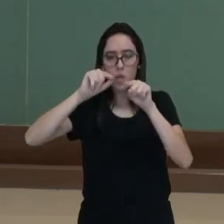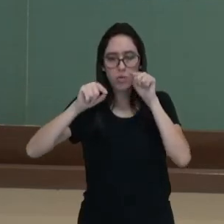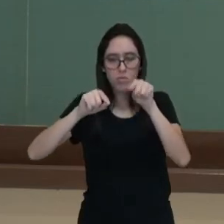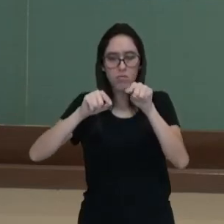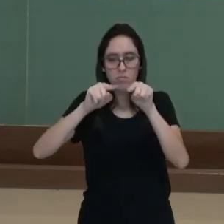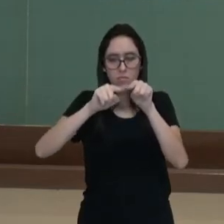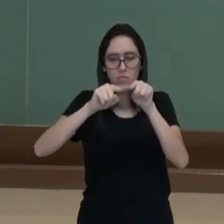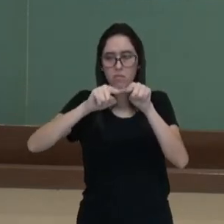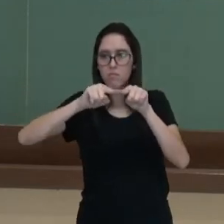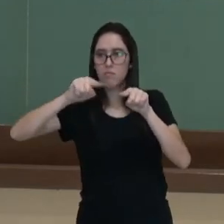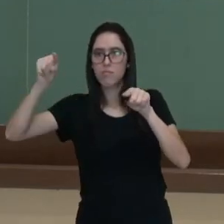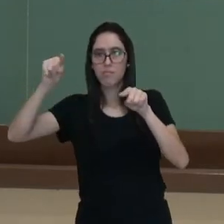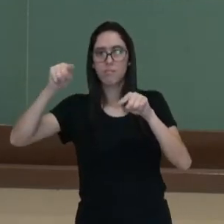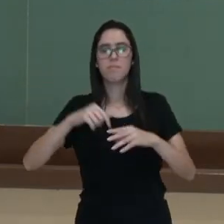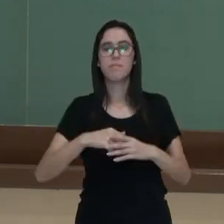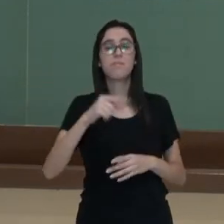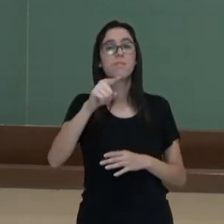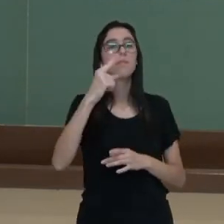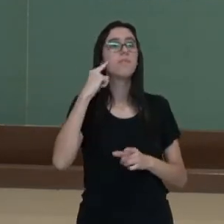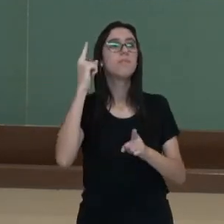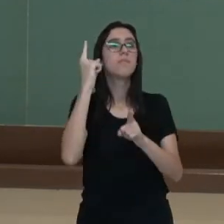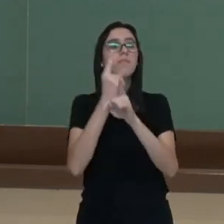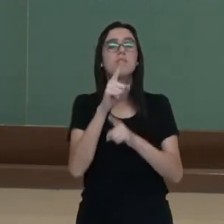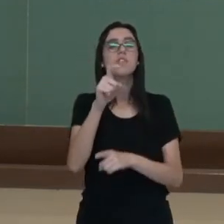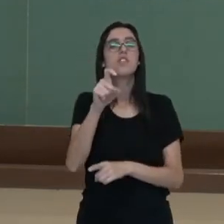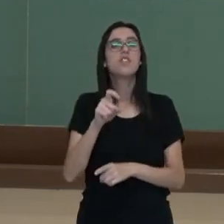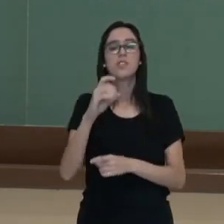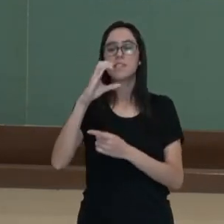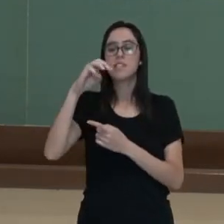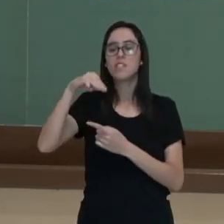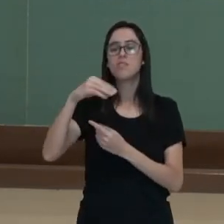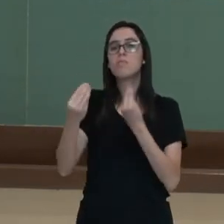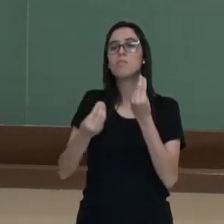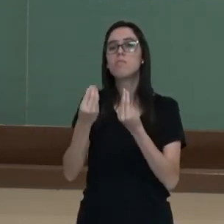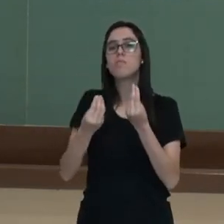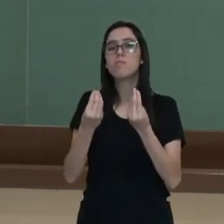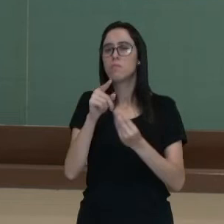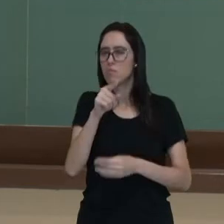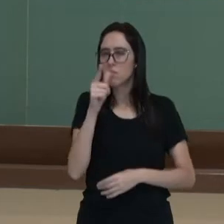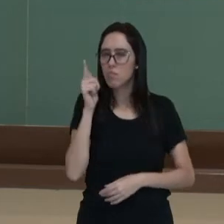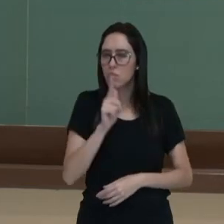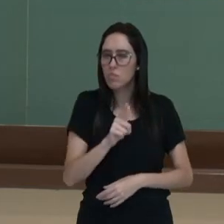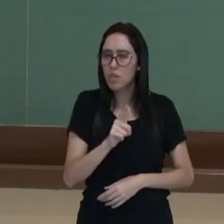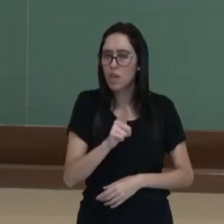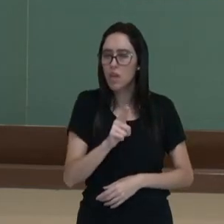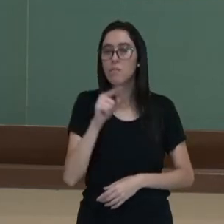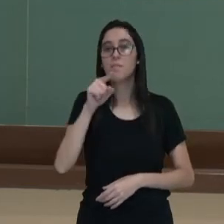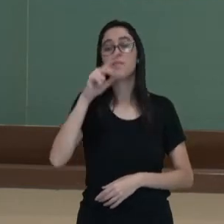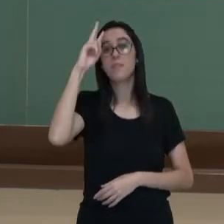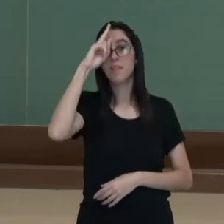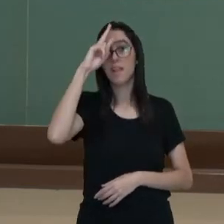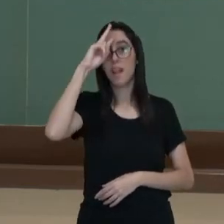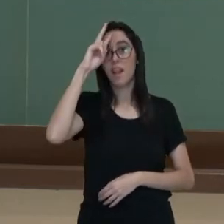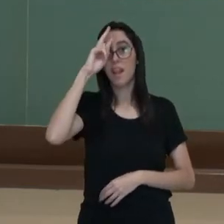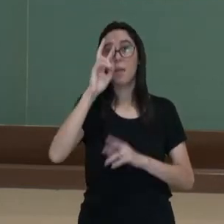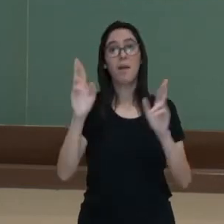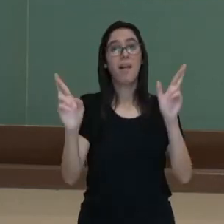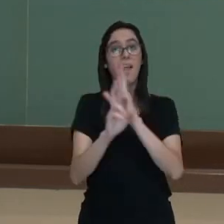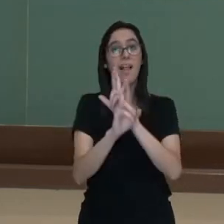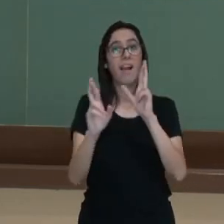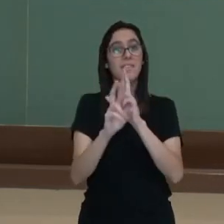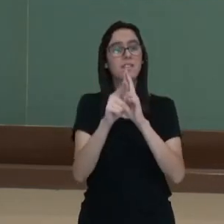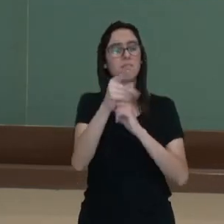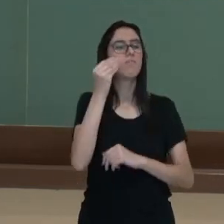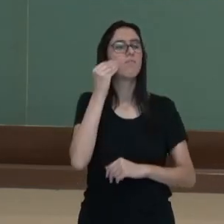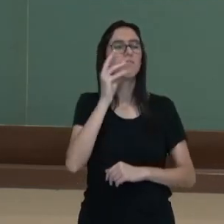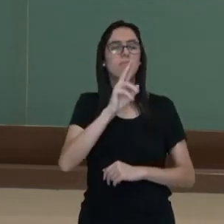raio. Descubra a medida x em centímetros. Consegue fazer isso? Lembrando da relação?